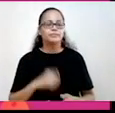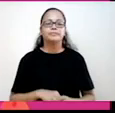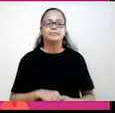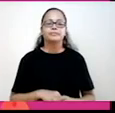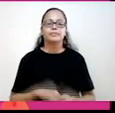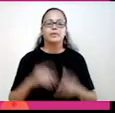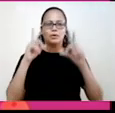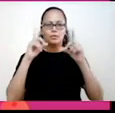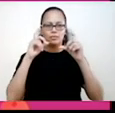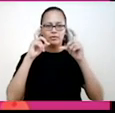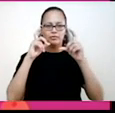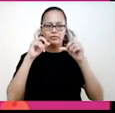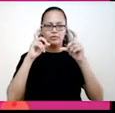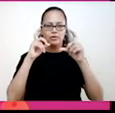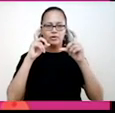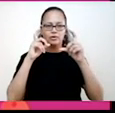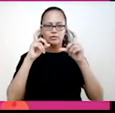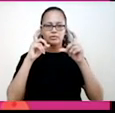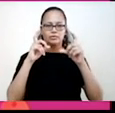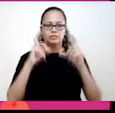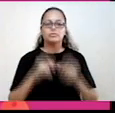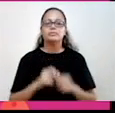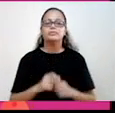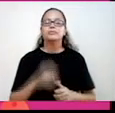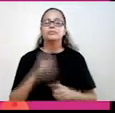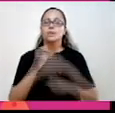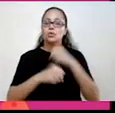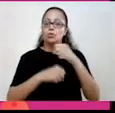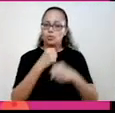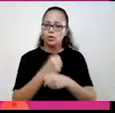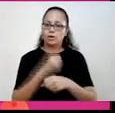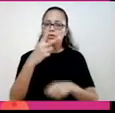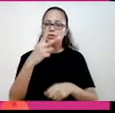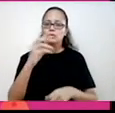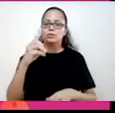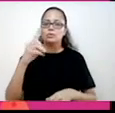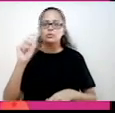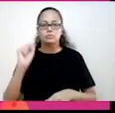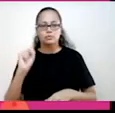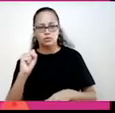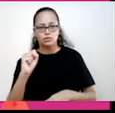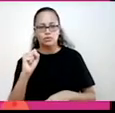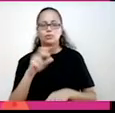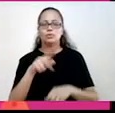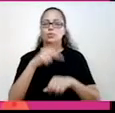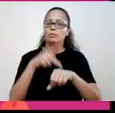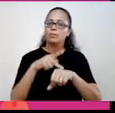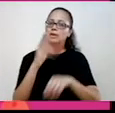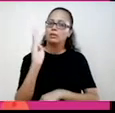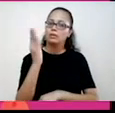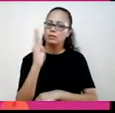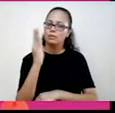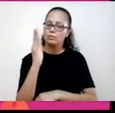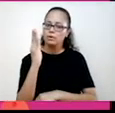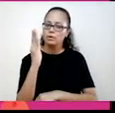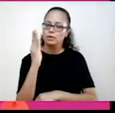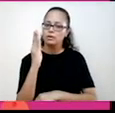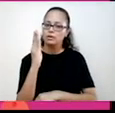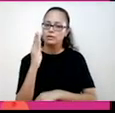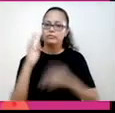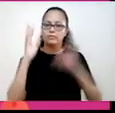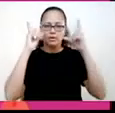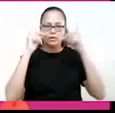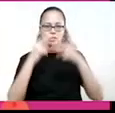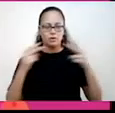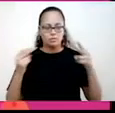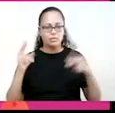Nós temos uma foto aqui de puna, próximo a Tupiza, na Bolívia, em 2018. Olha só esse tipo de vegetação e a gente vê aqui os animais, né, o tipo de animal que faz